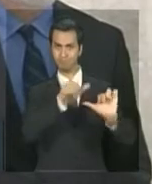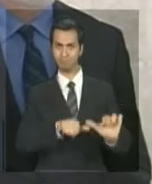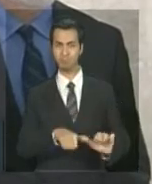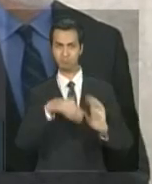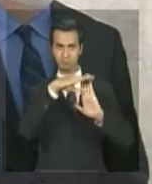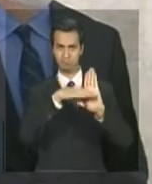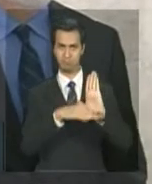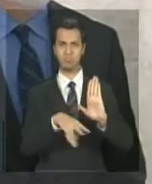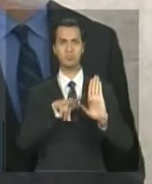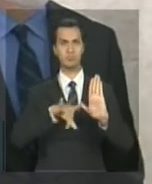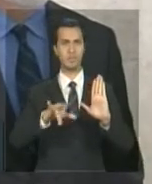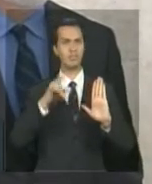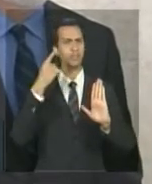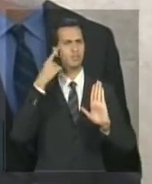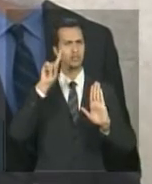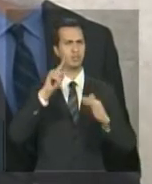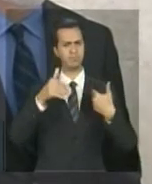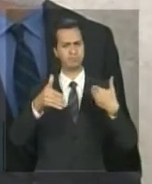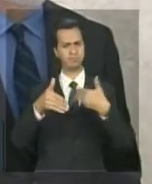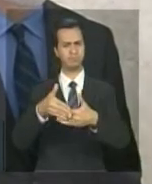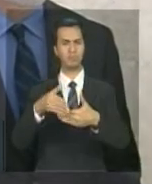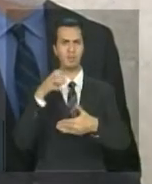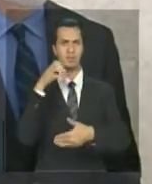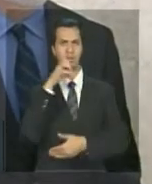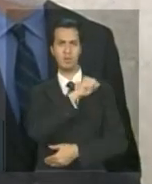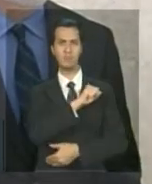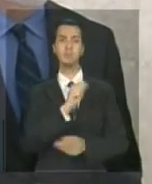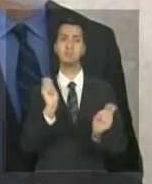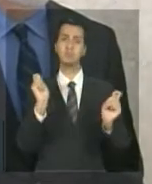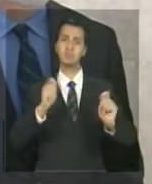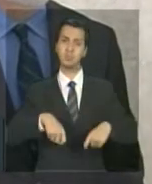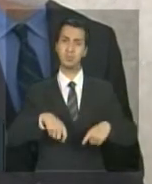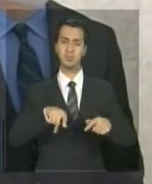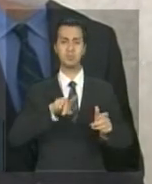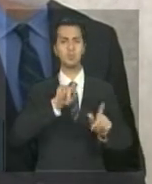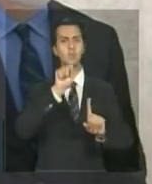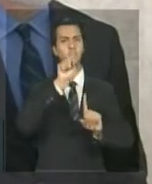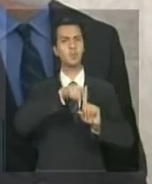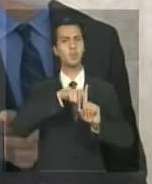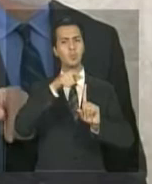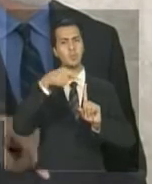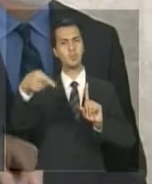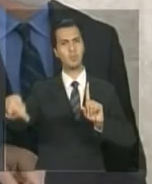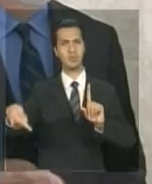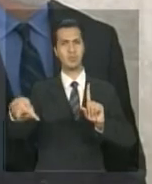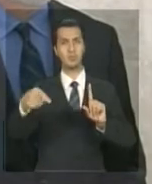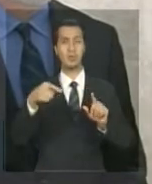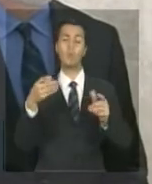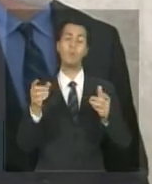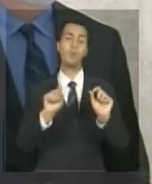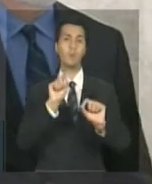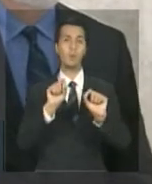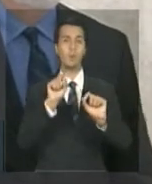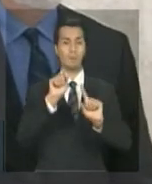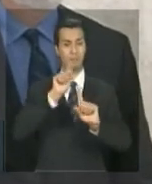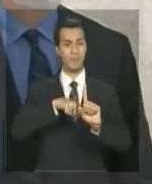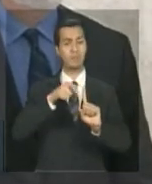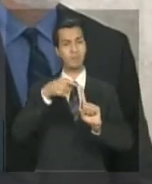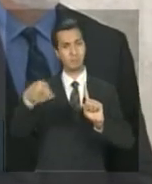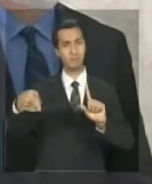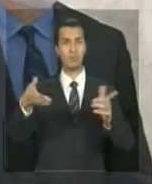curto. Acreditamos que a gente chegue a bom termo aí ao longo do próximo mês, ou melhor, ao longo deste mês, né? Está começando